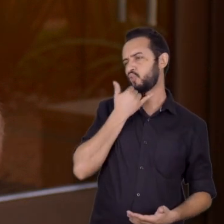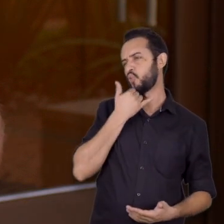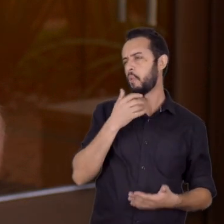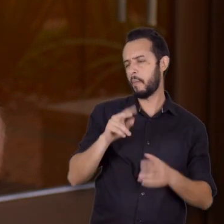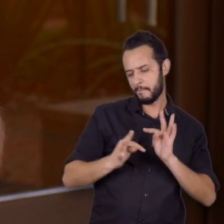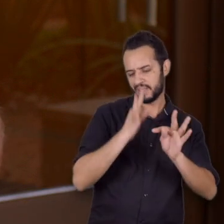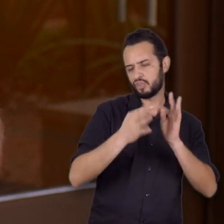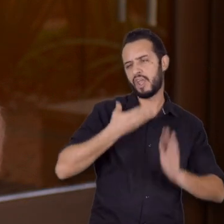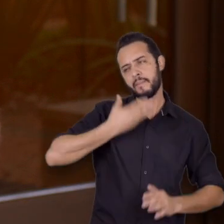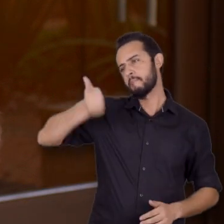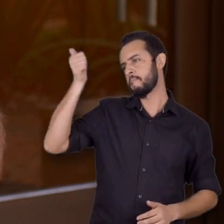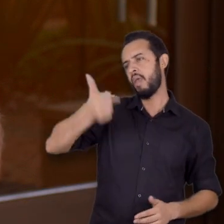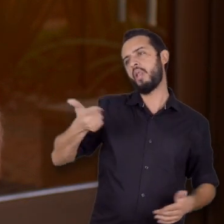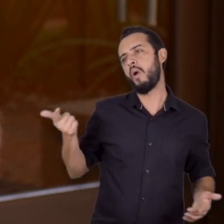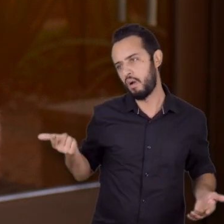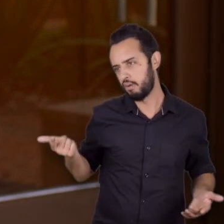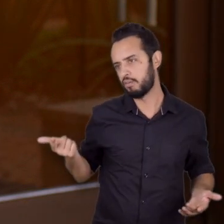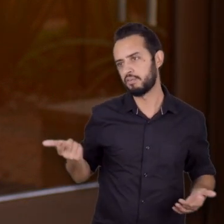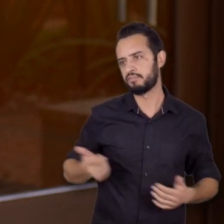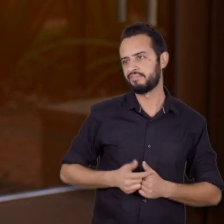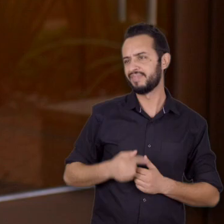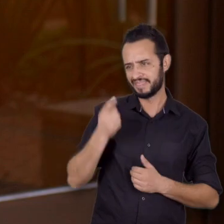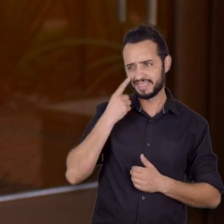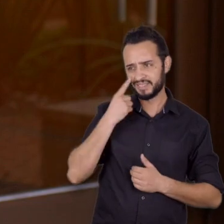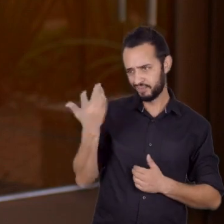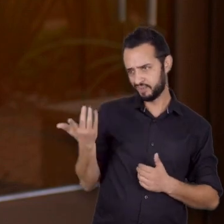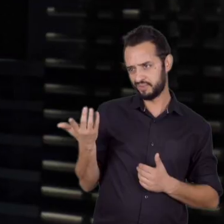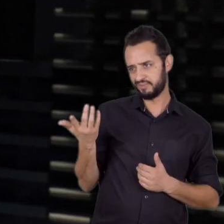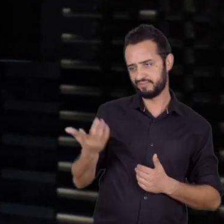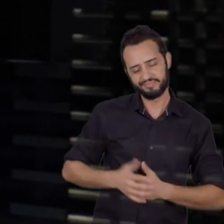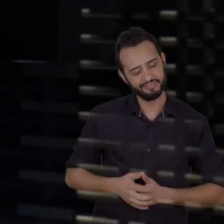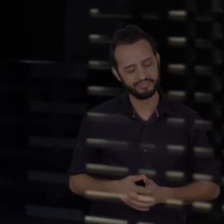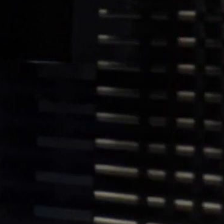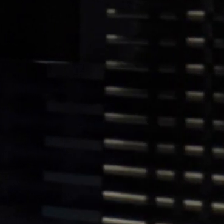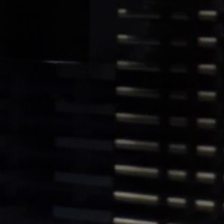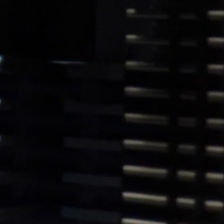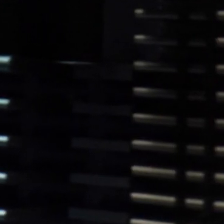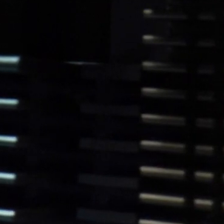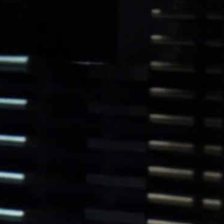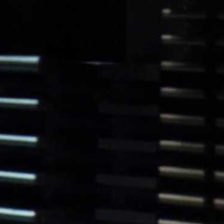desculpa de dizer que para a senhora faz, porque a senhora viu que não faz.